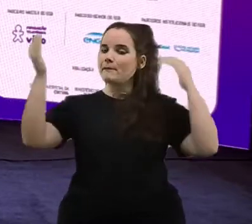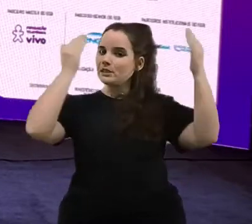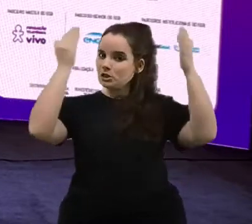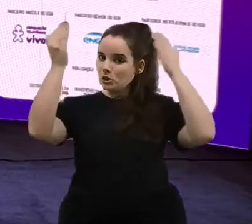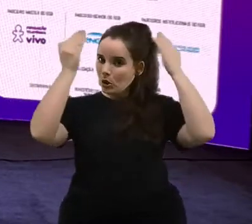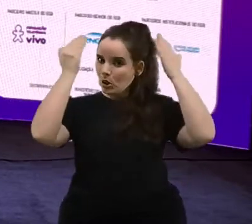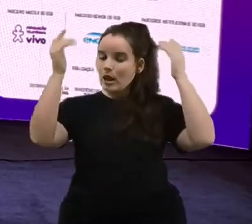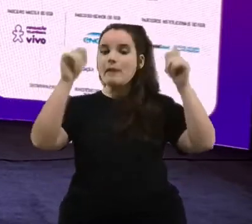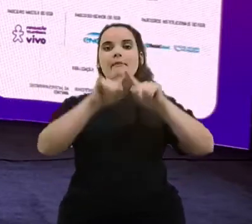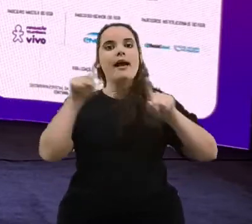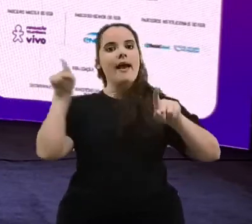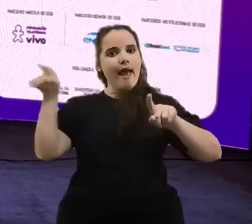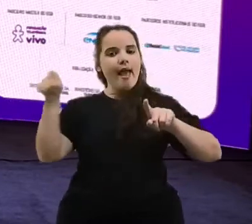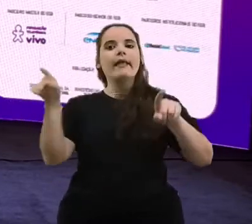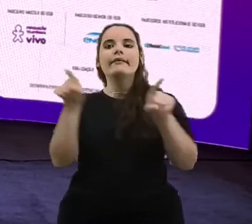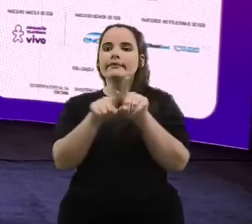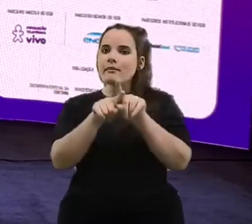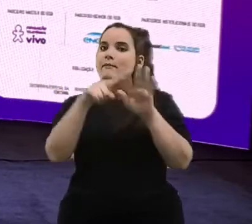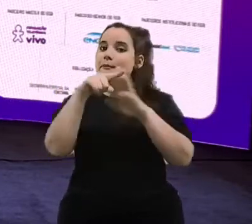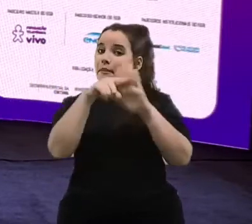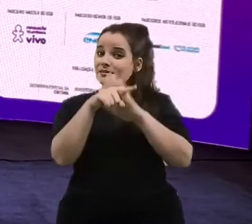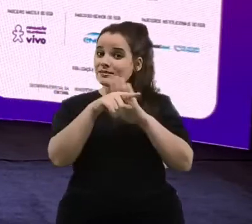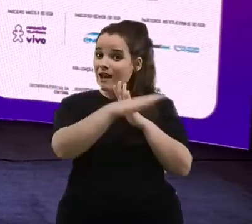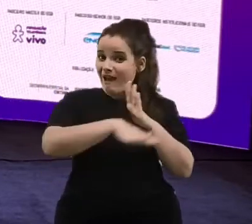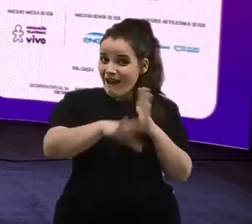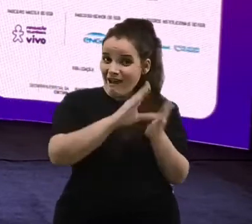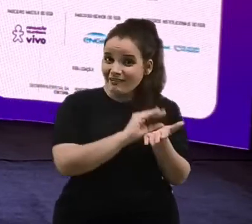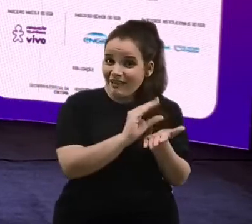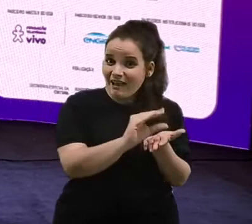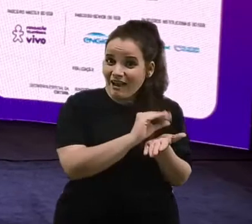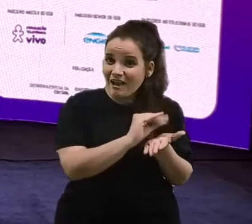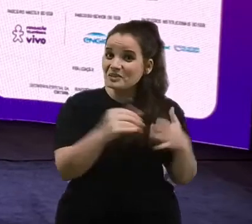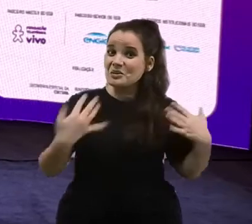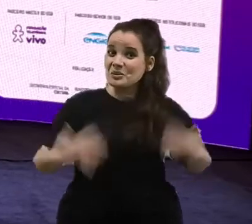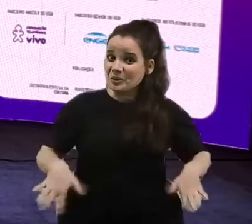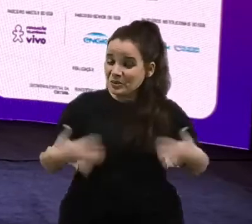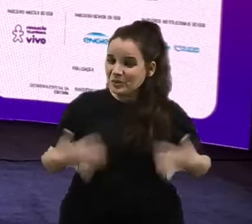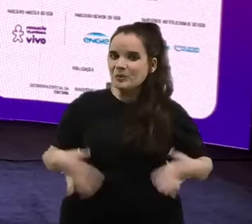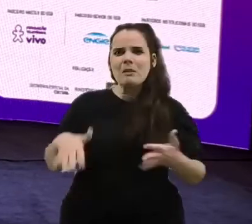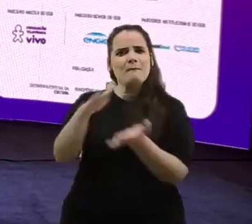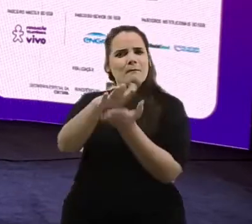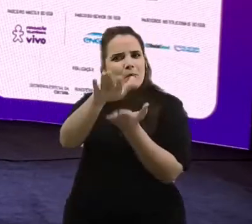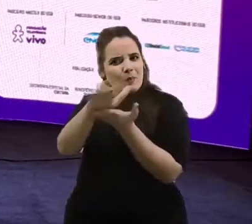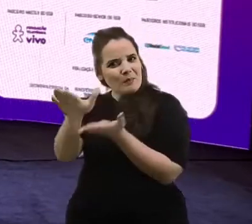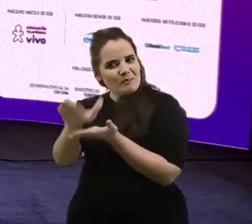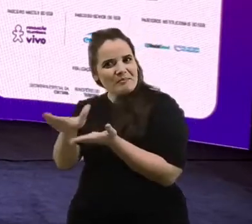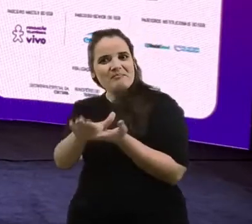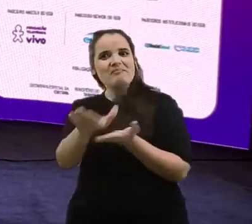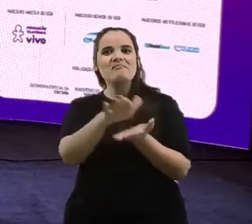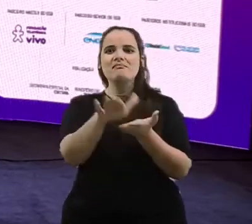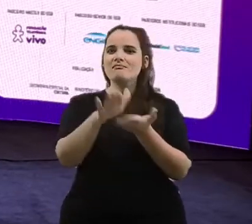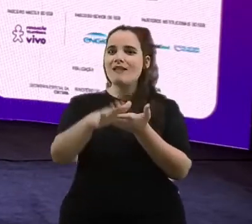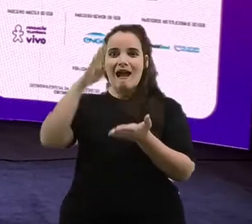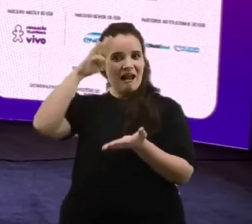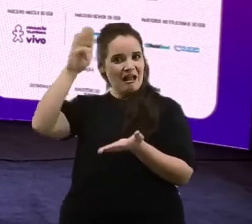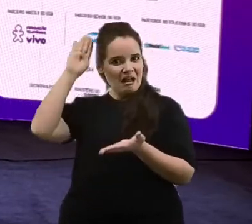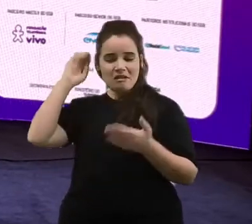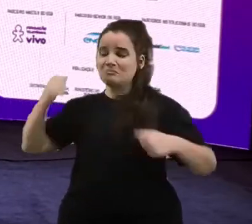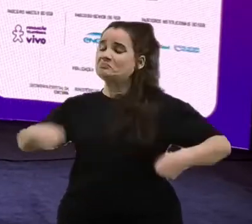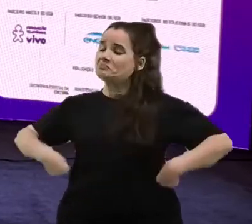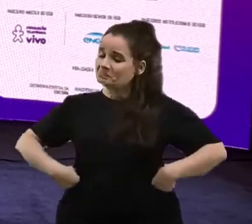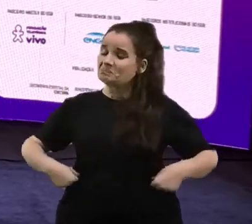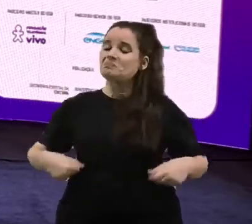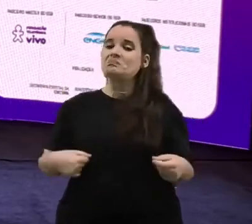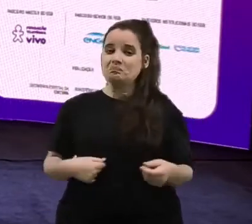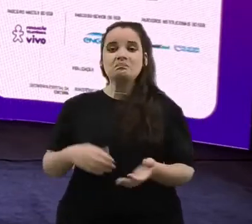dados, né? É pesquisadora, estudiosa, publica estudos. Então, me fala um pouquinho dessa ciência por trás, rapidamente, para a gente entrar na